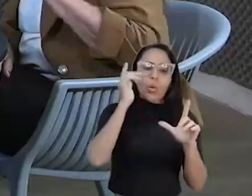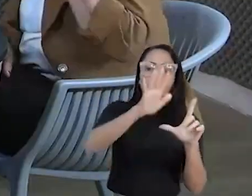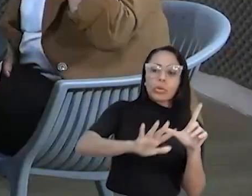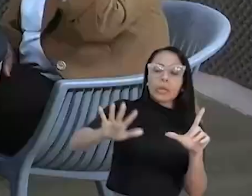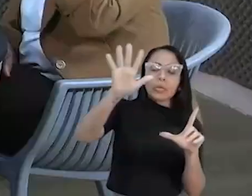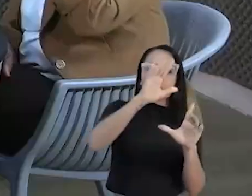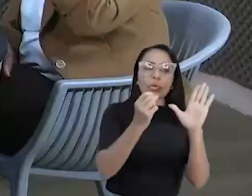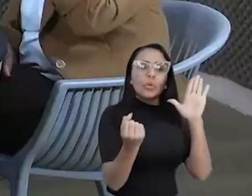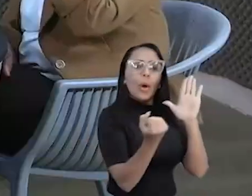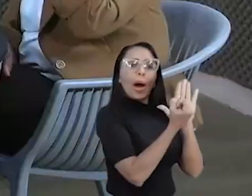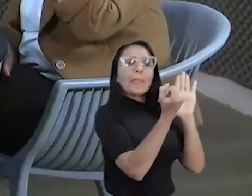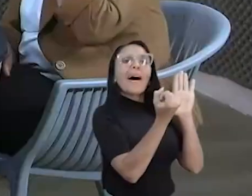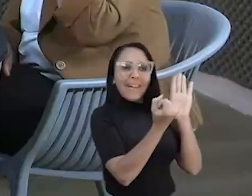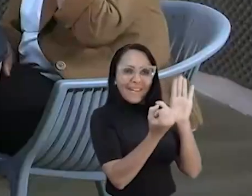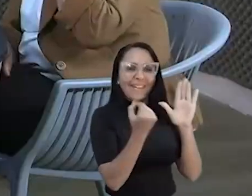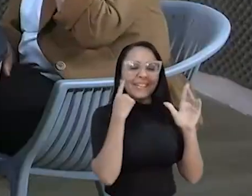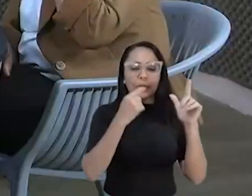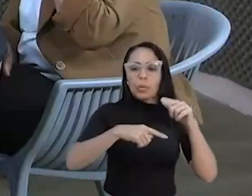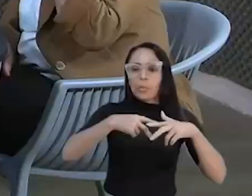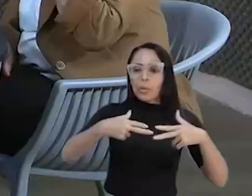daquela marca, daquele produto, né?